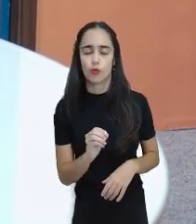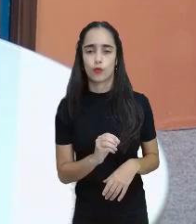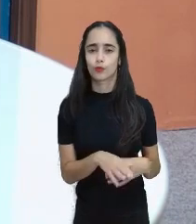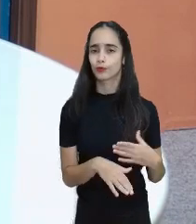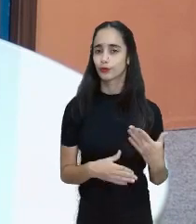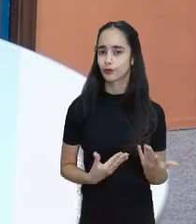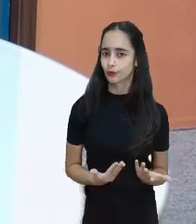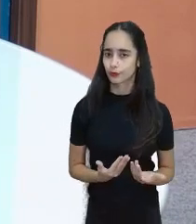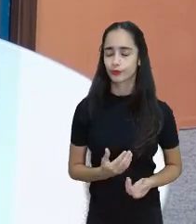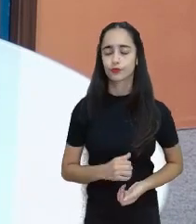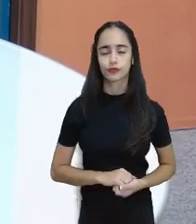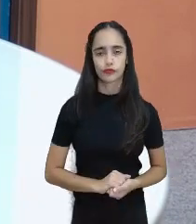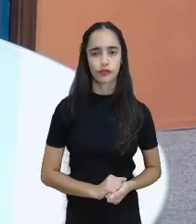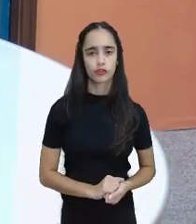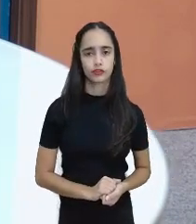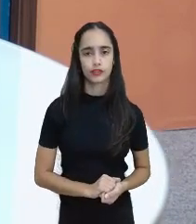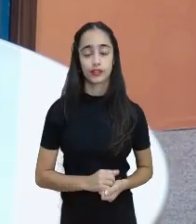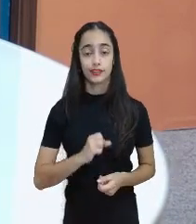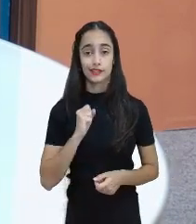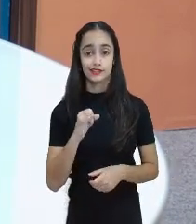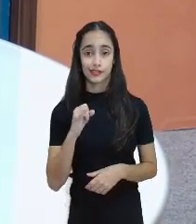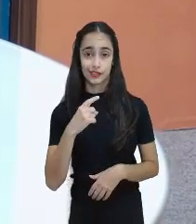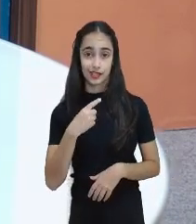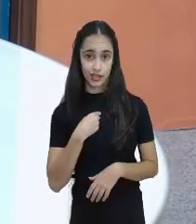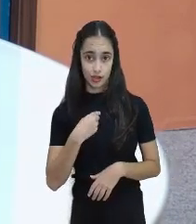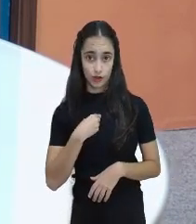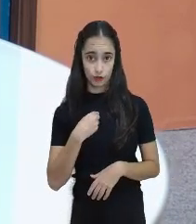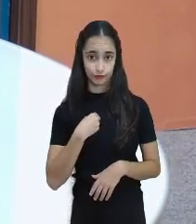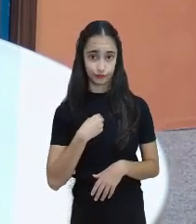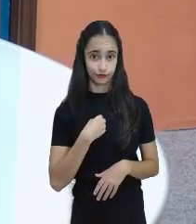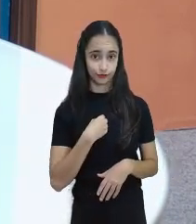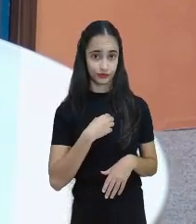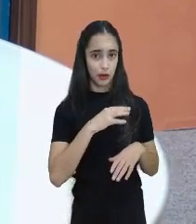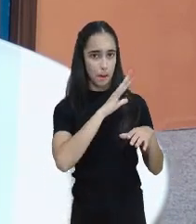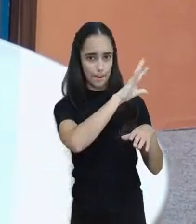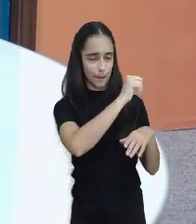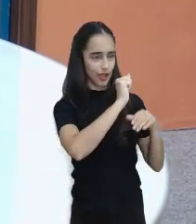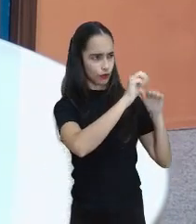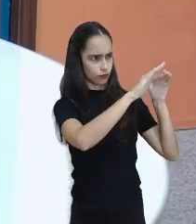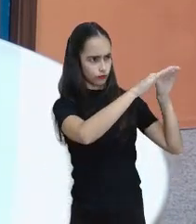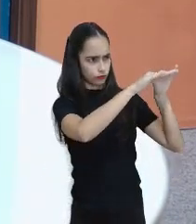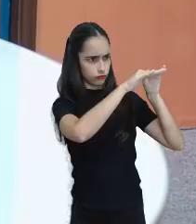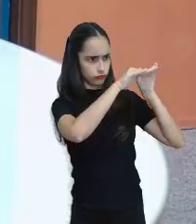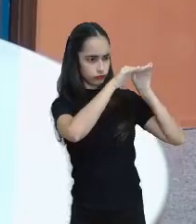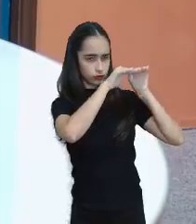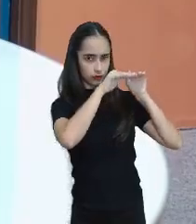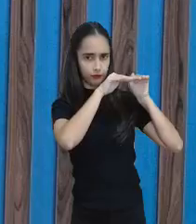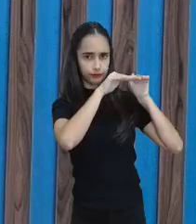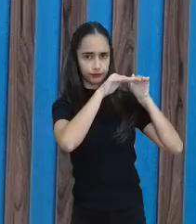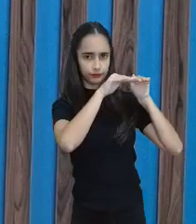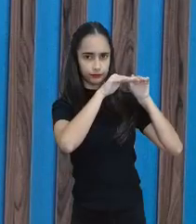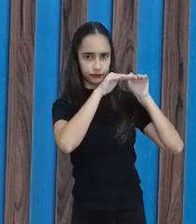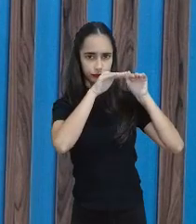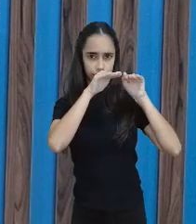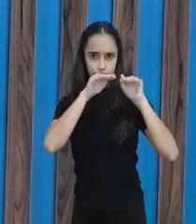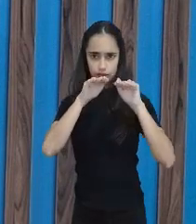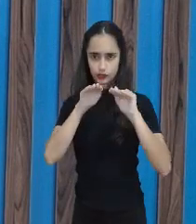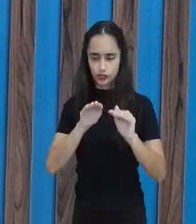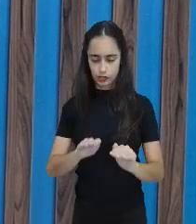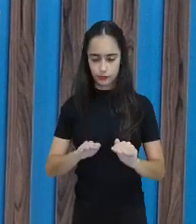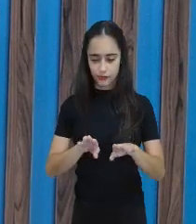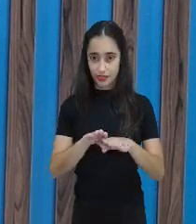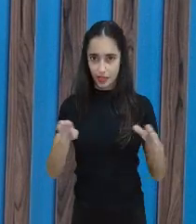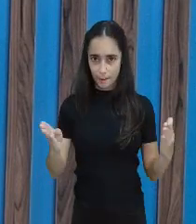água congelada. Se eu coloco novamente essa água, esse gelo, em uma temperatura